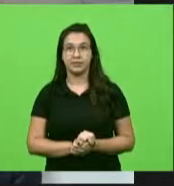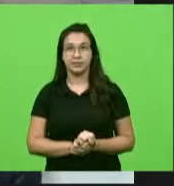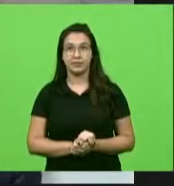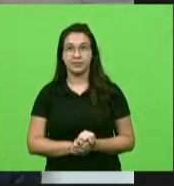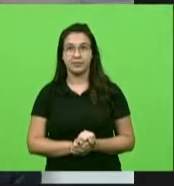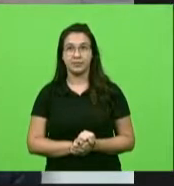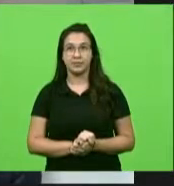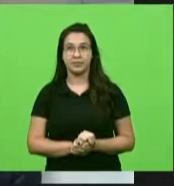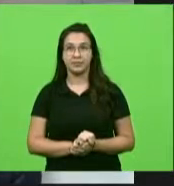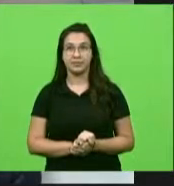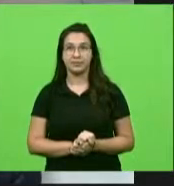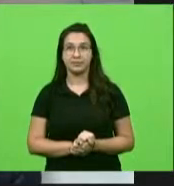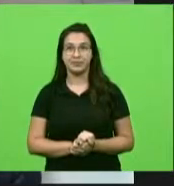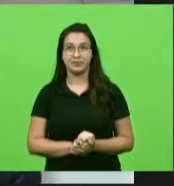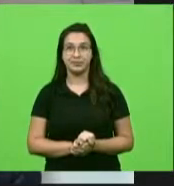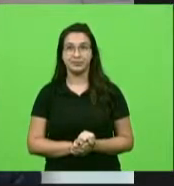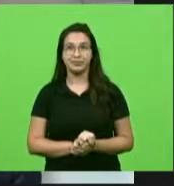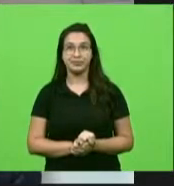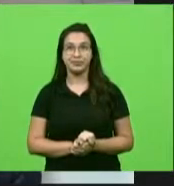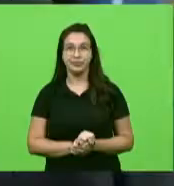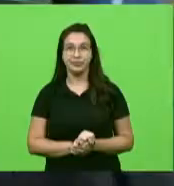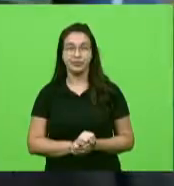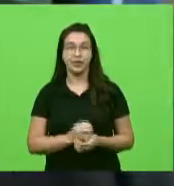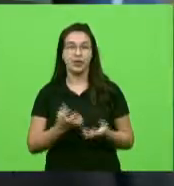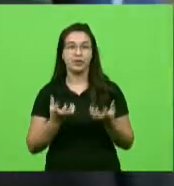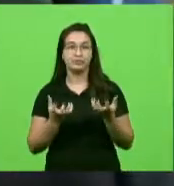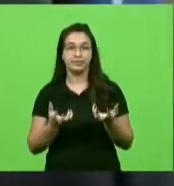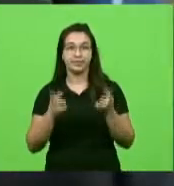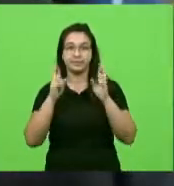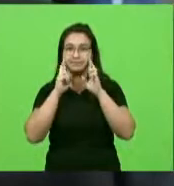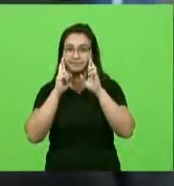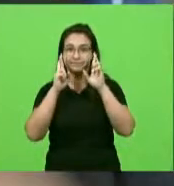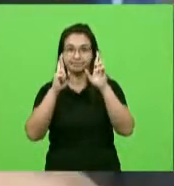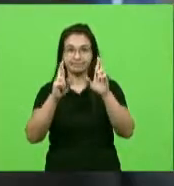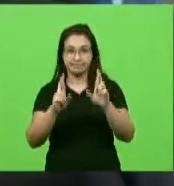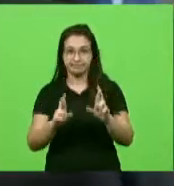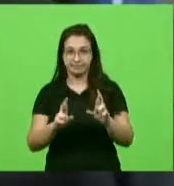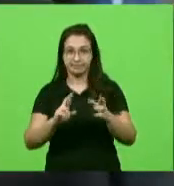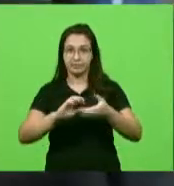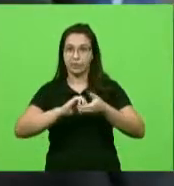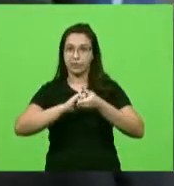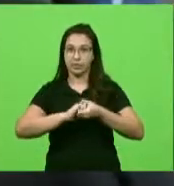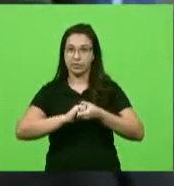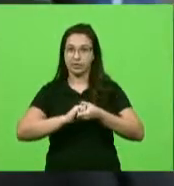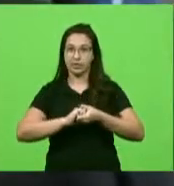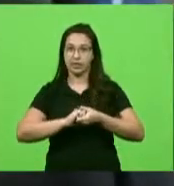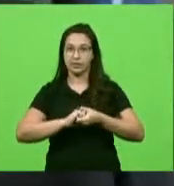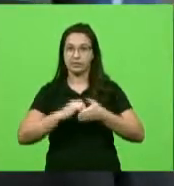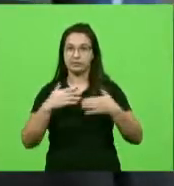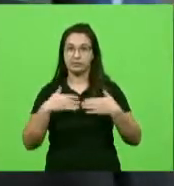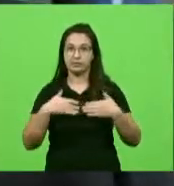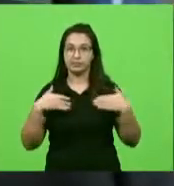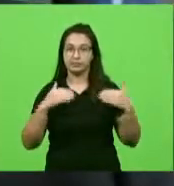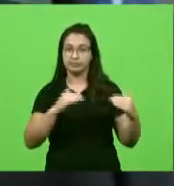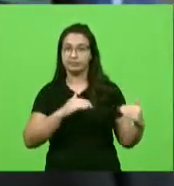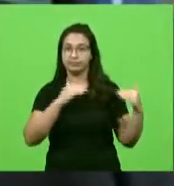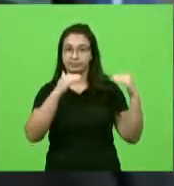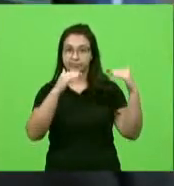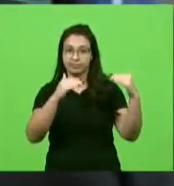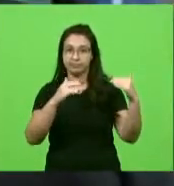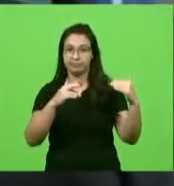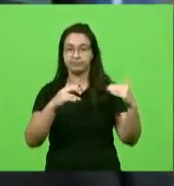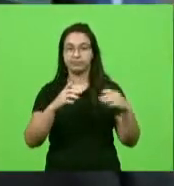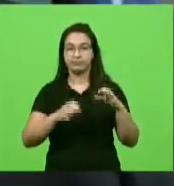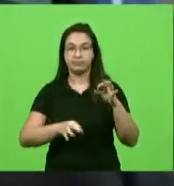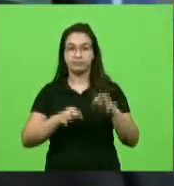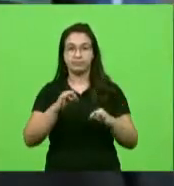Eu quero, de forma muito respeitosa, cumprimentar Sua Excelência, o senhor desembargador Ricardo Reis,